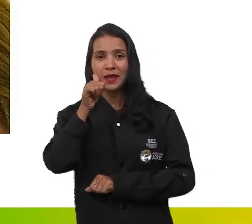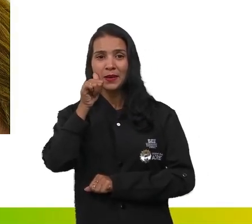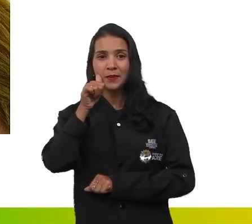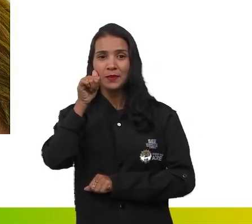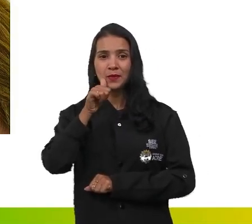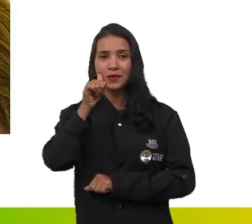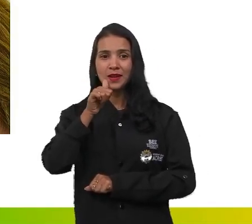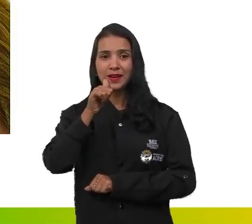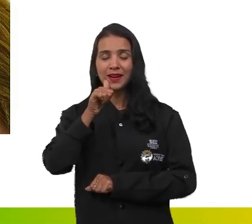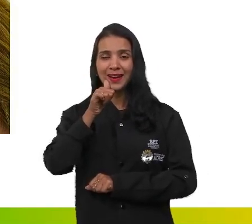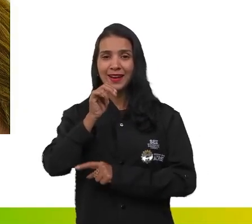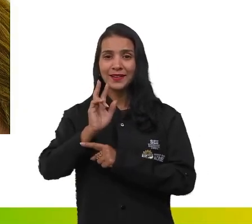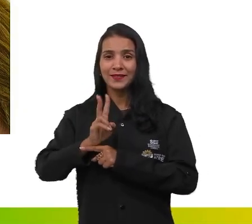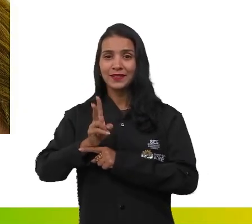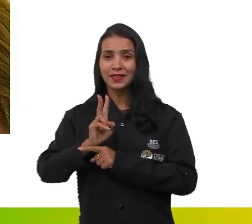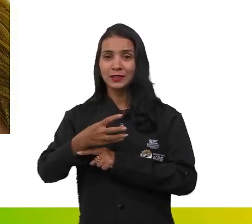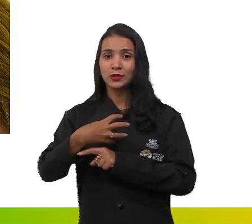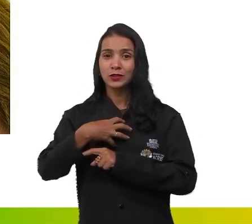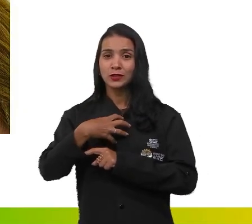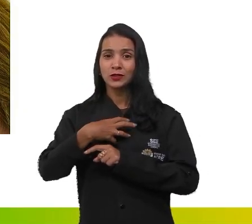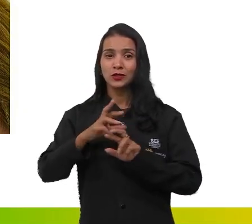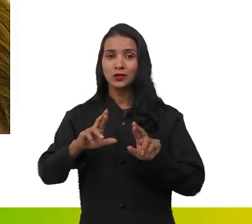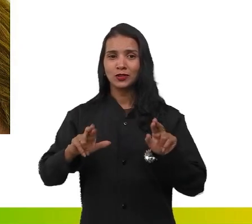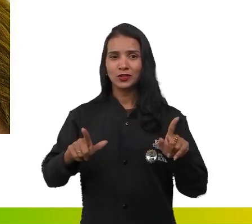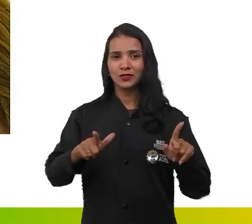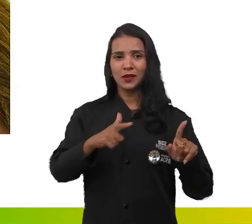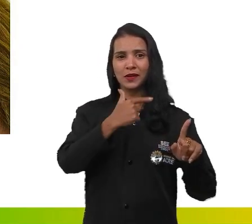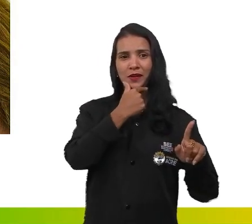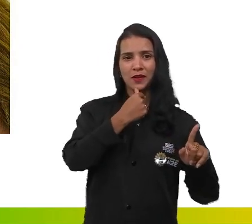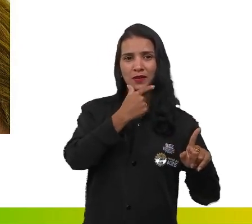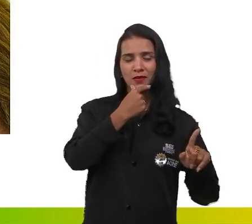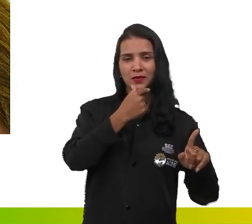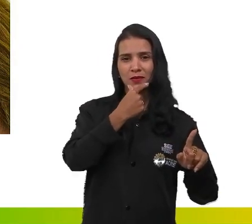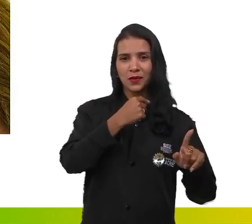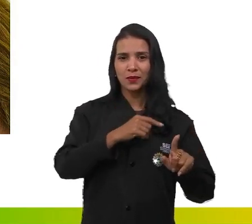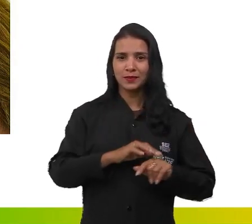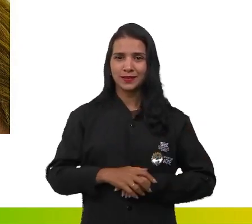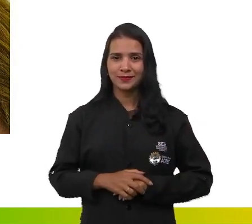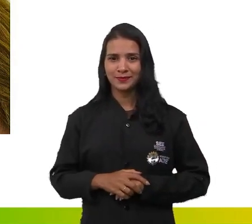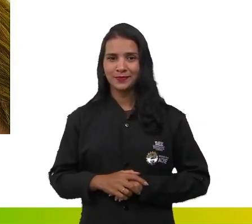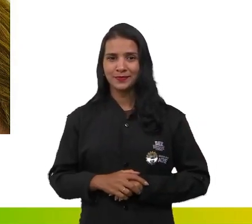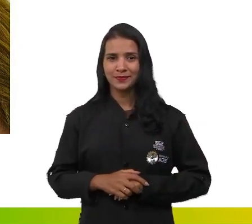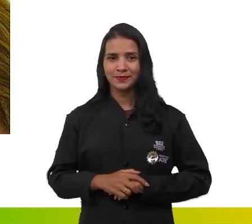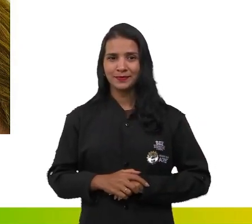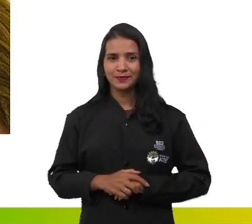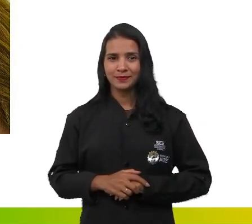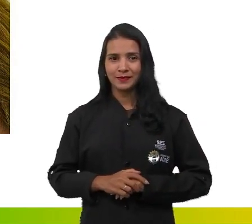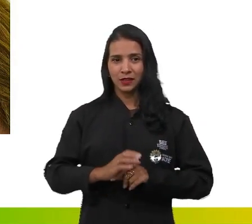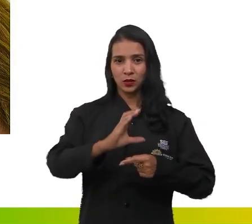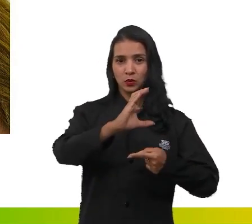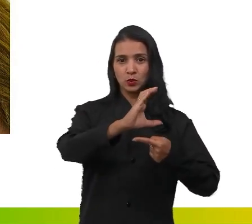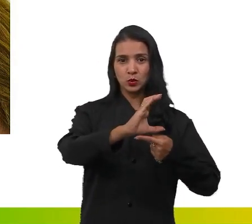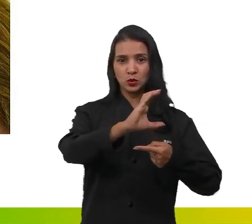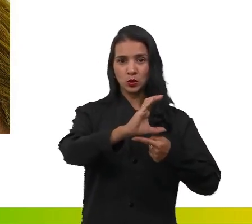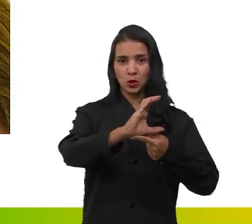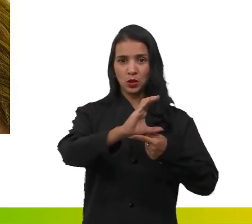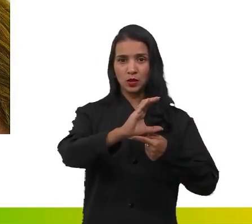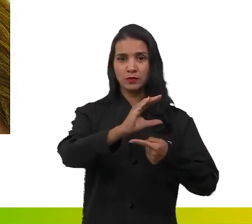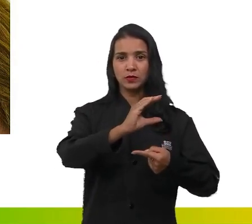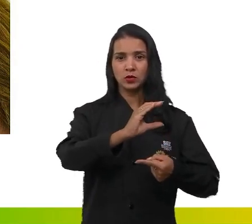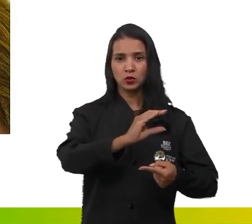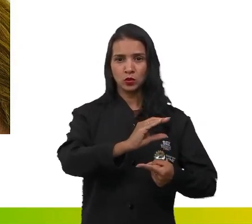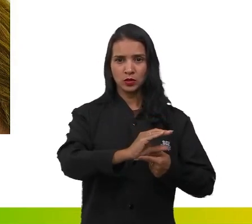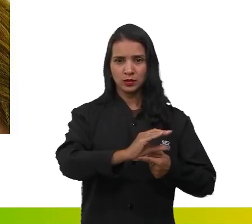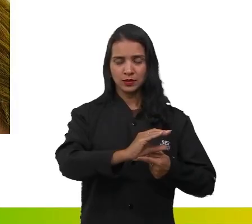recessivo, pessoal. Vai se comportar de um jeito diferente. Então, o Czinho no homem vai se comportar de